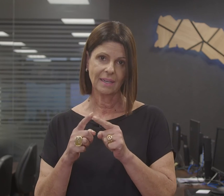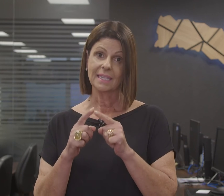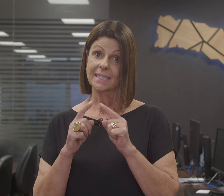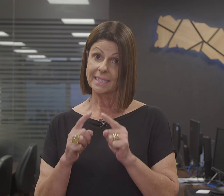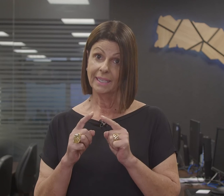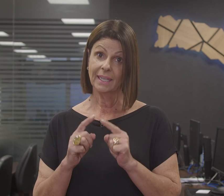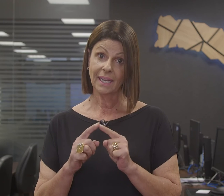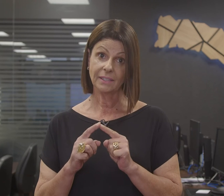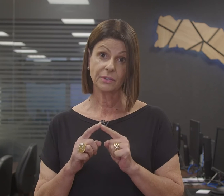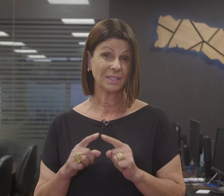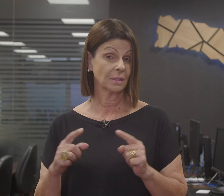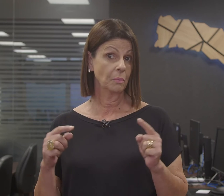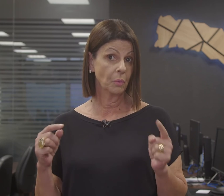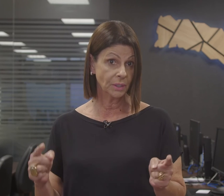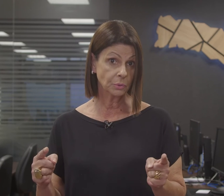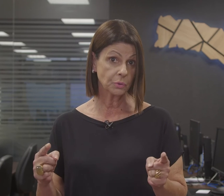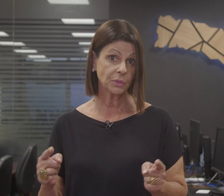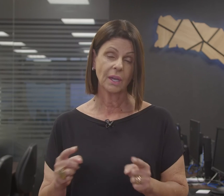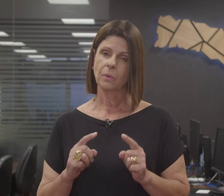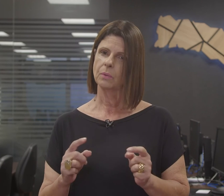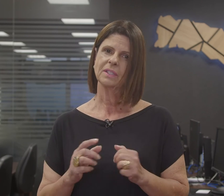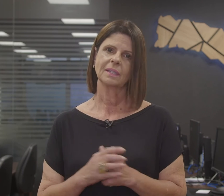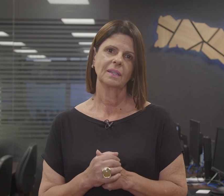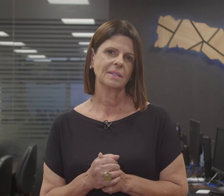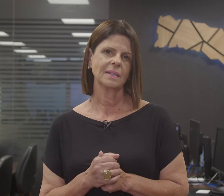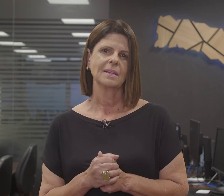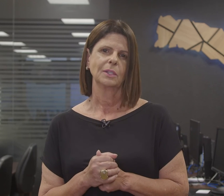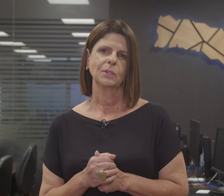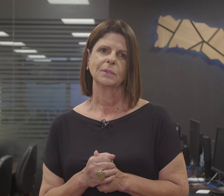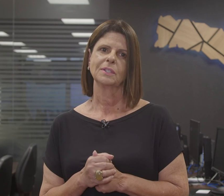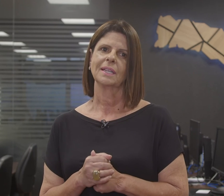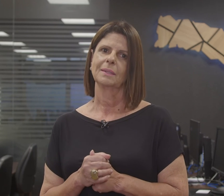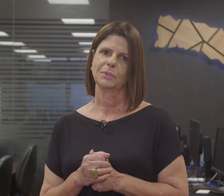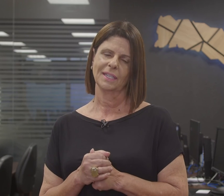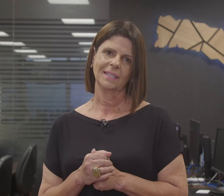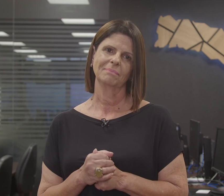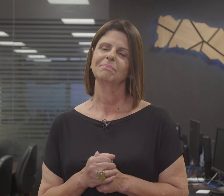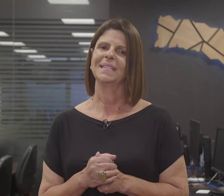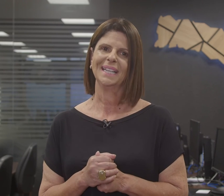técnica. Sem eles, e são muitos, com certeza nós não